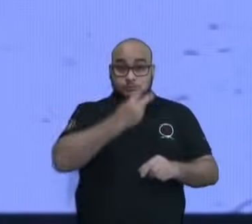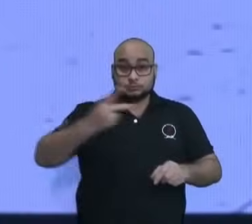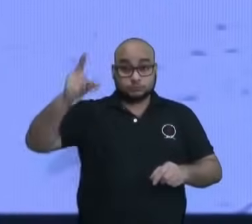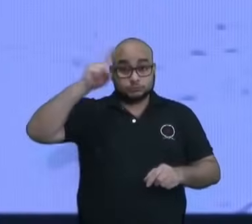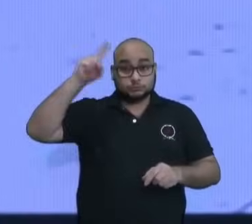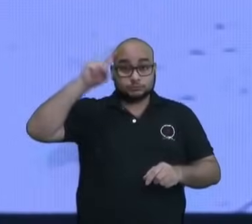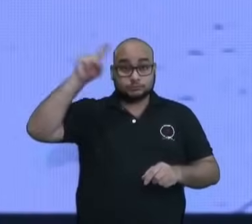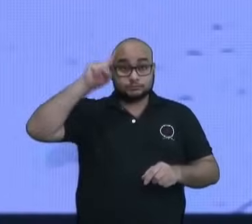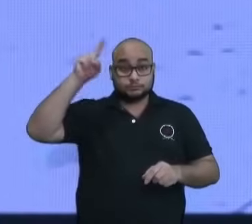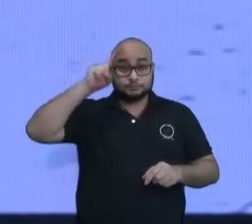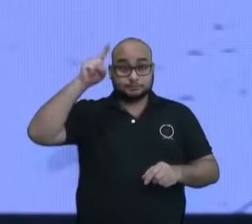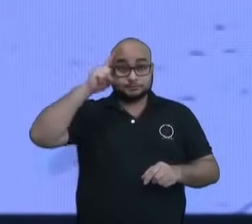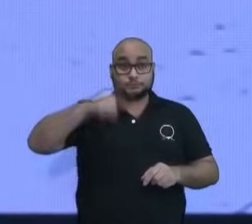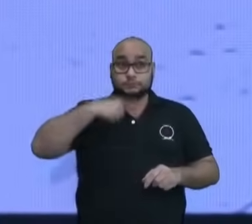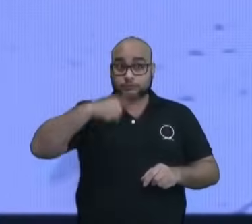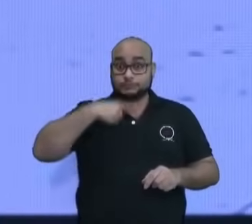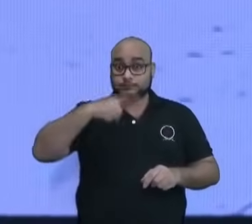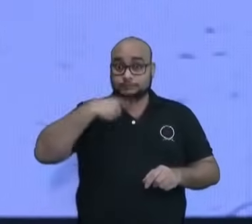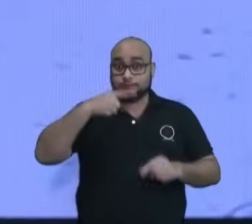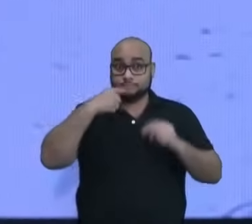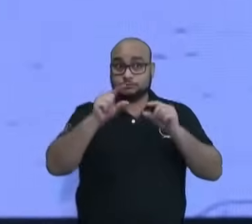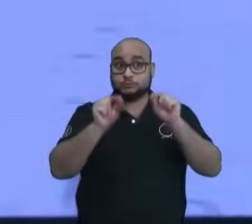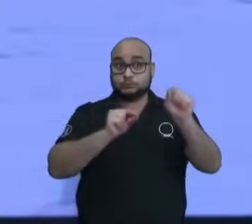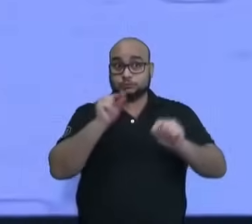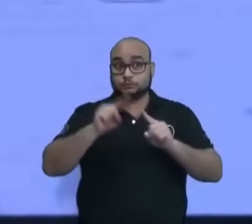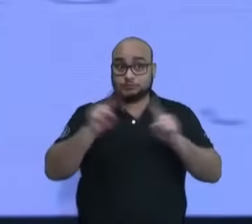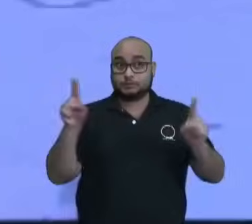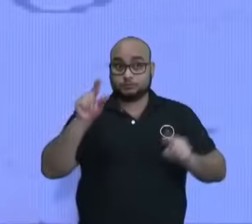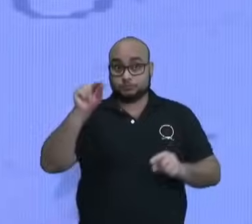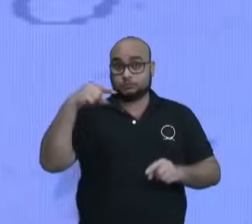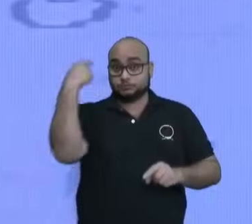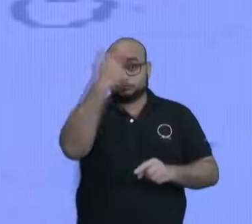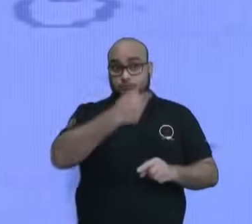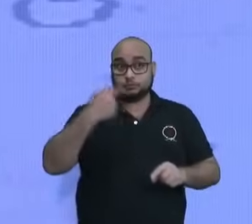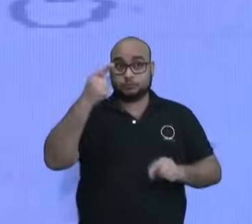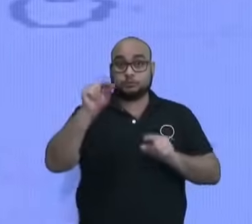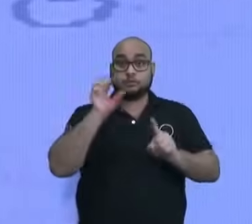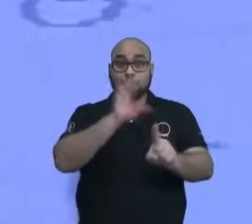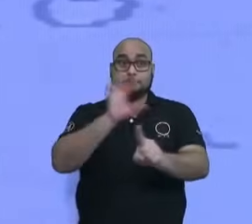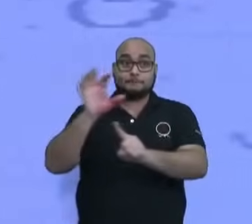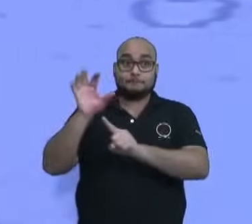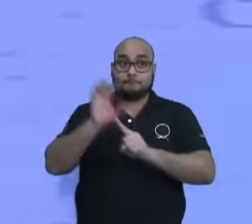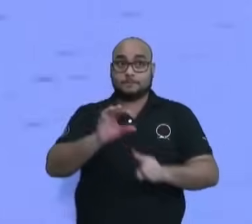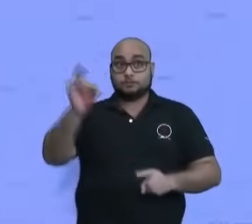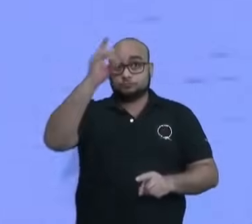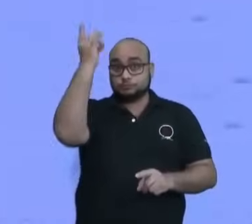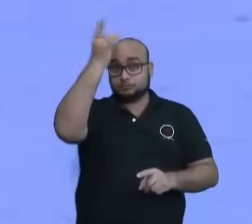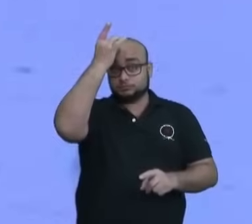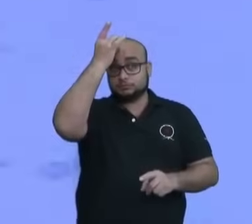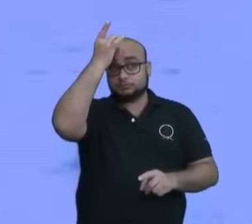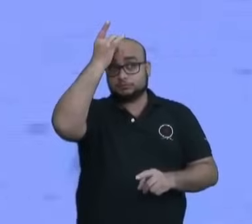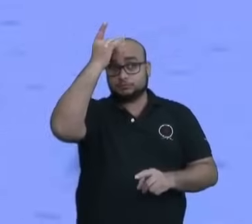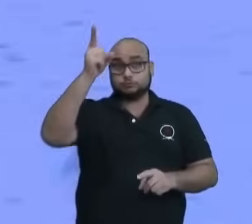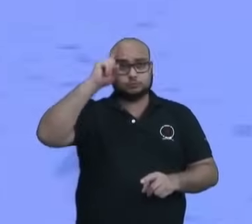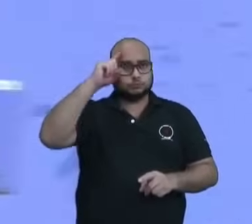duvido quem passe com um Coach ou com um mentor espiritual todo dia dia 2